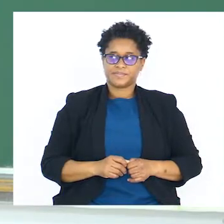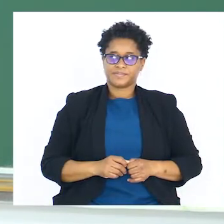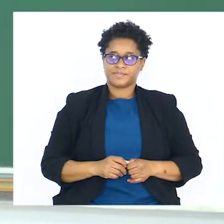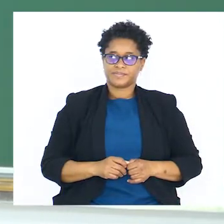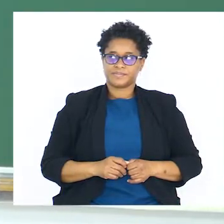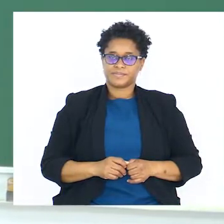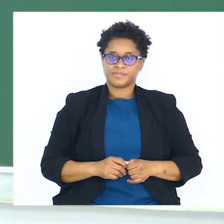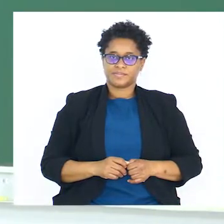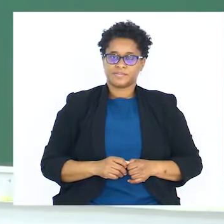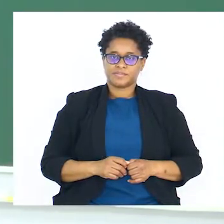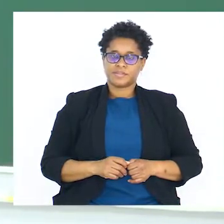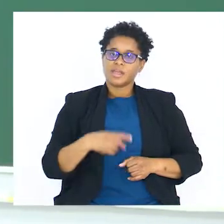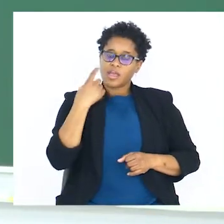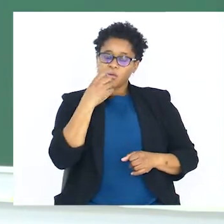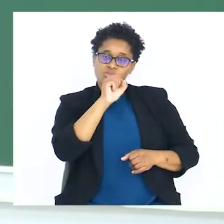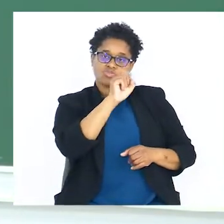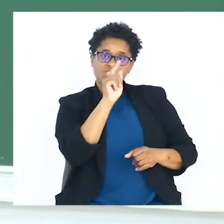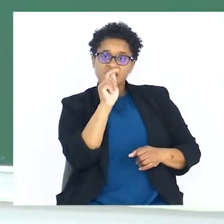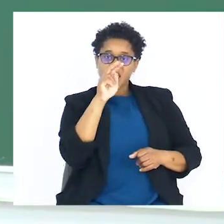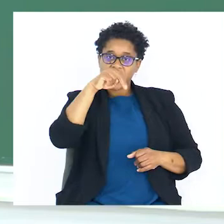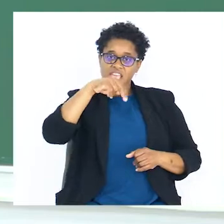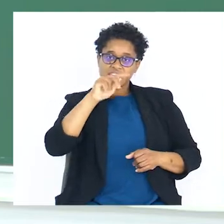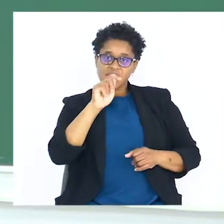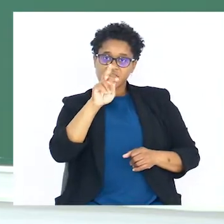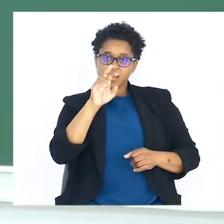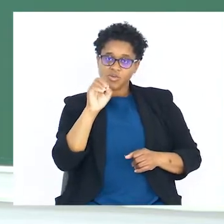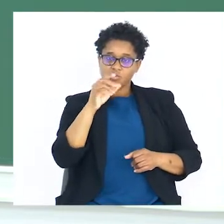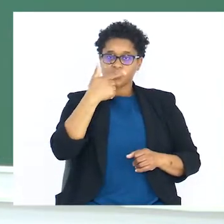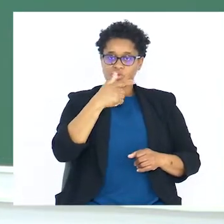Poema. Gênero textual.